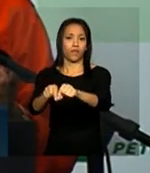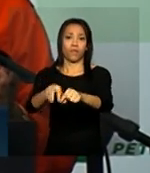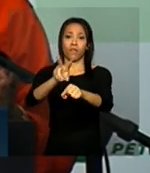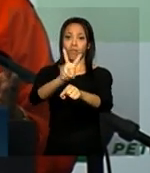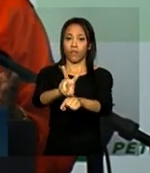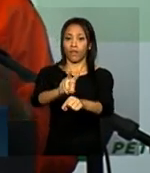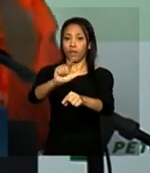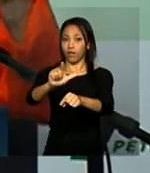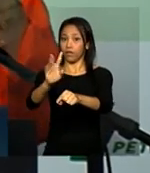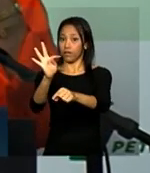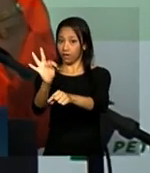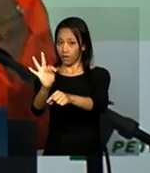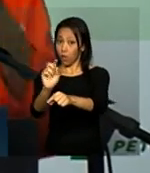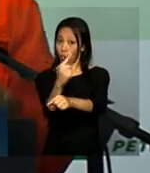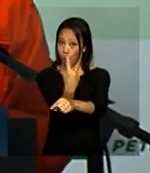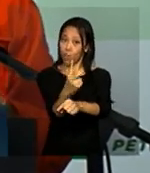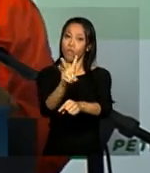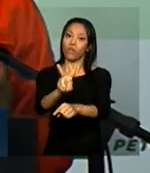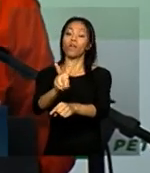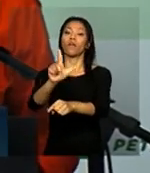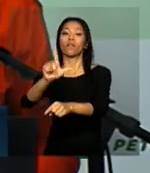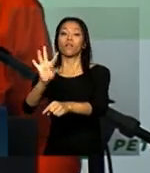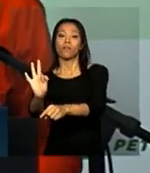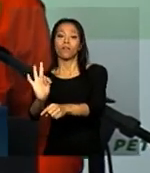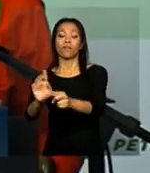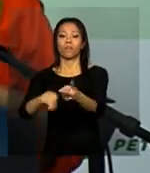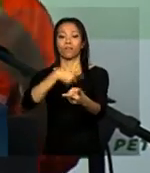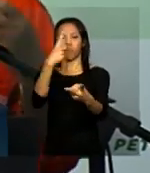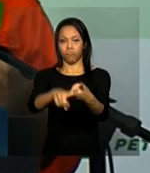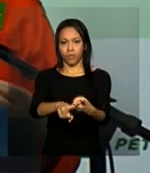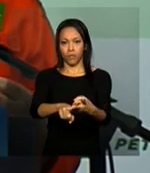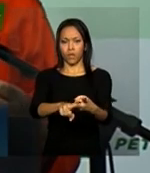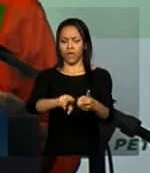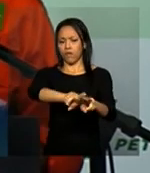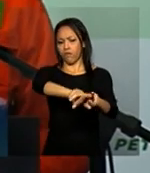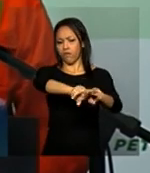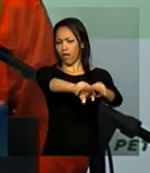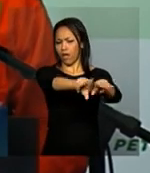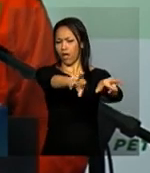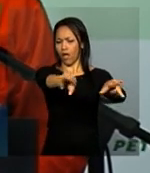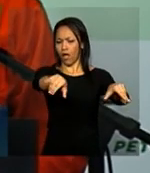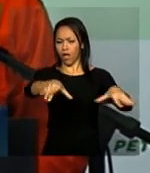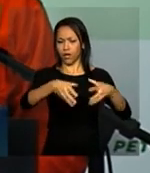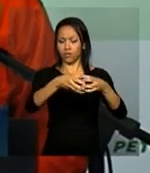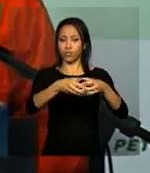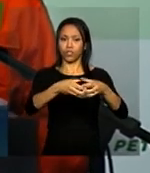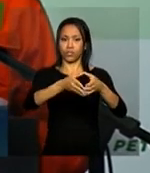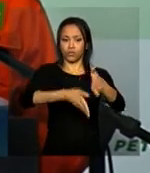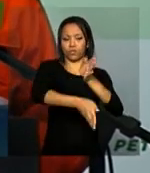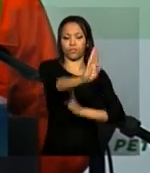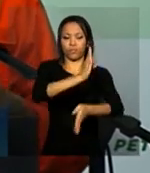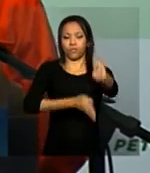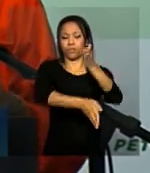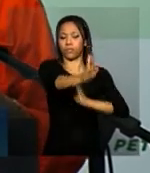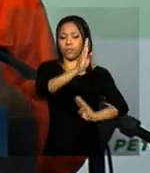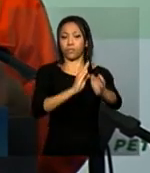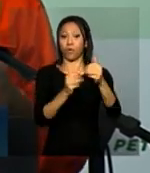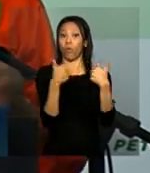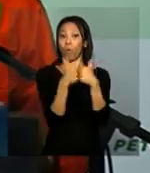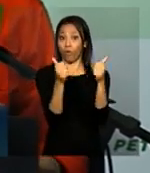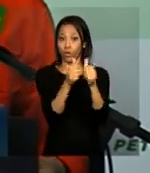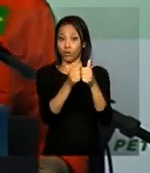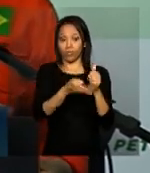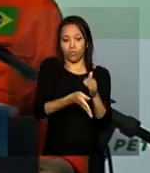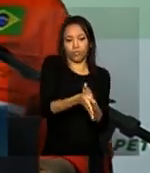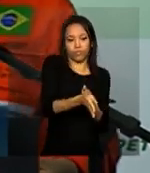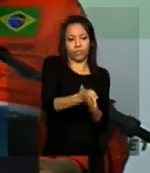VLTs, um VLT, em um conjunto de corredores de